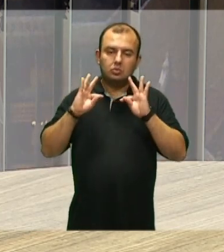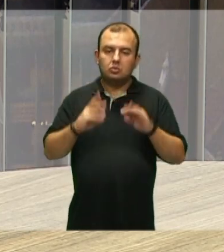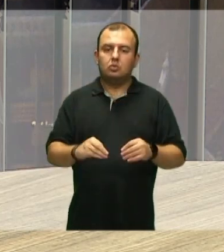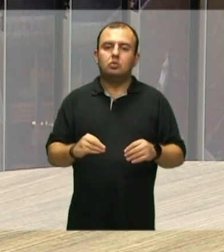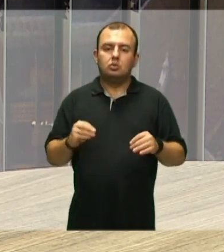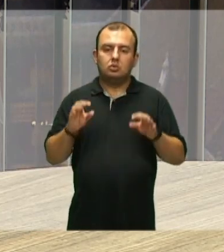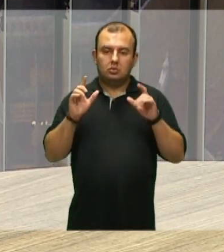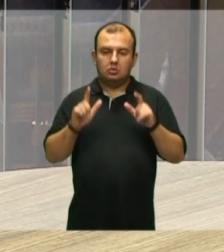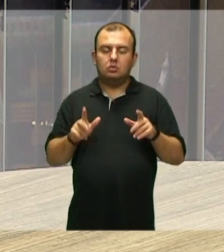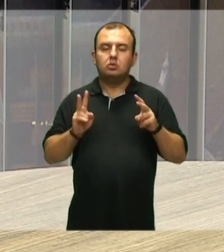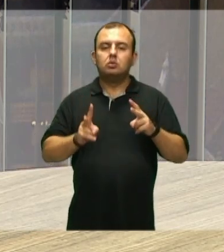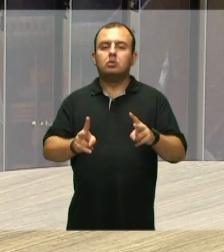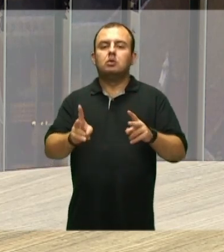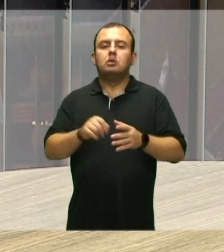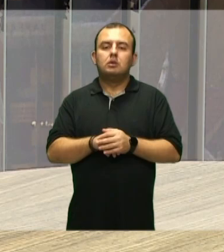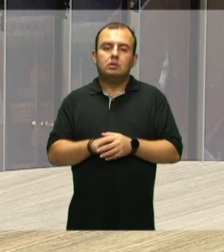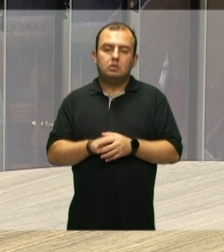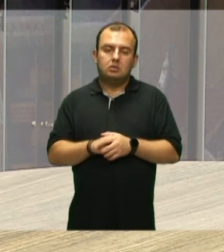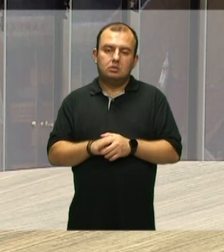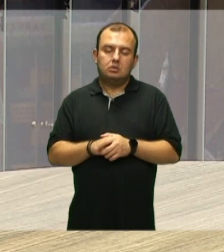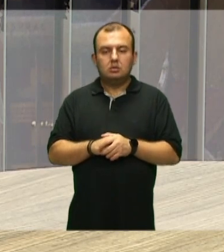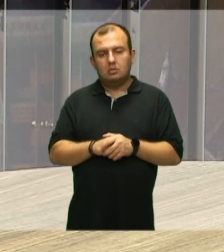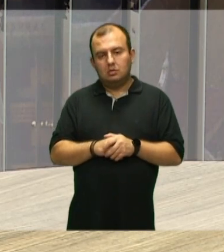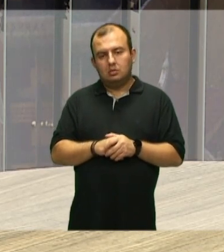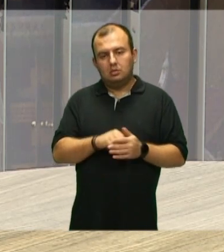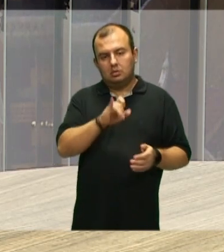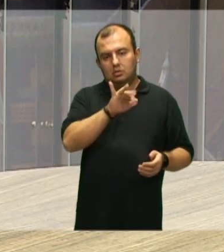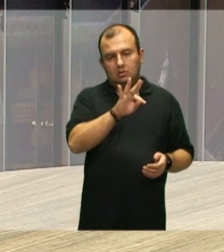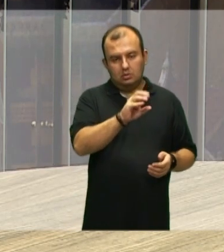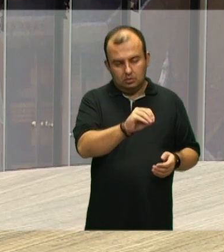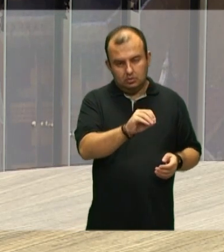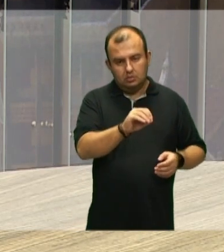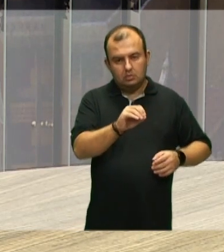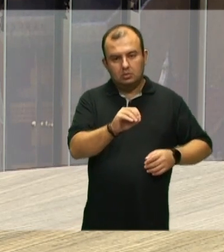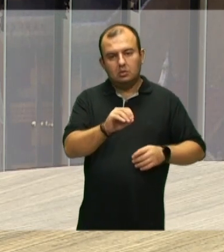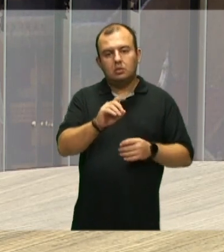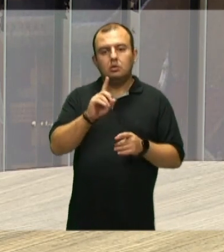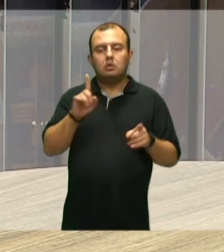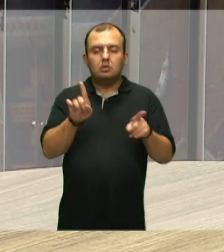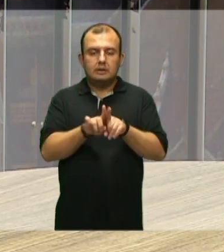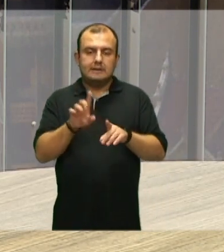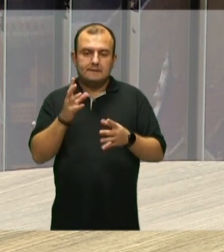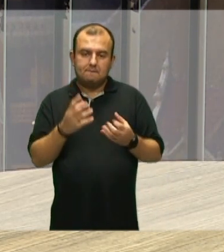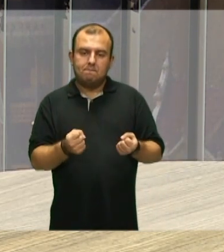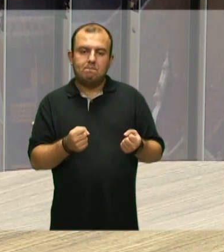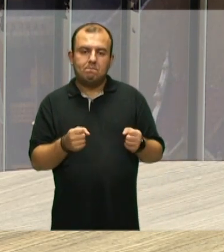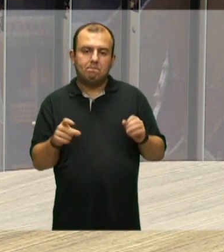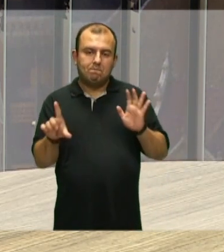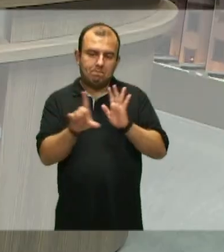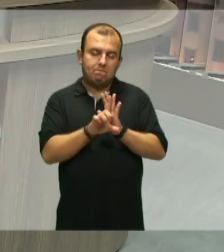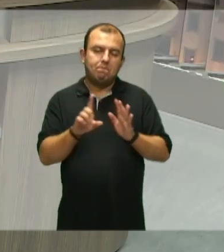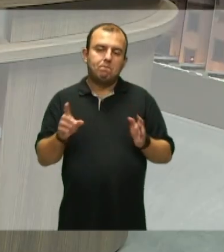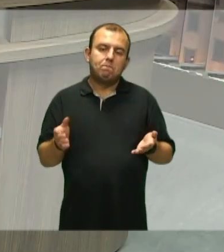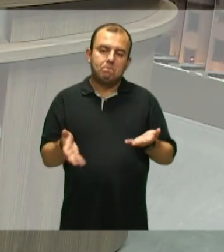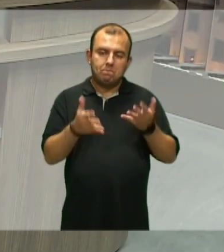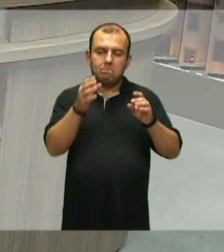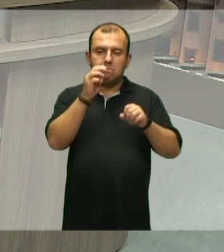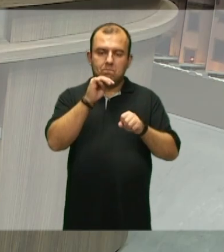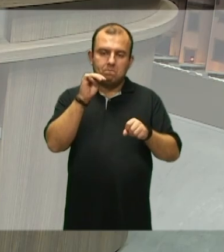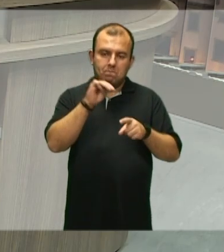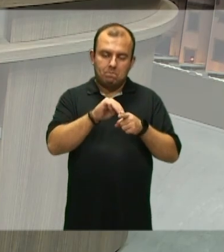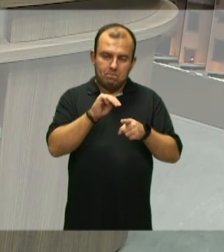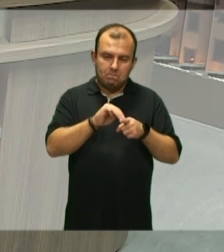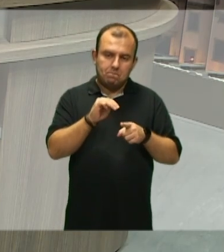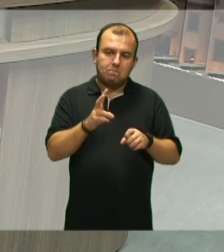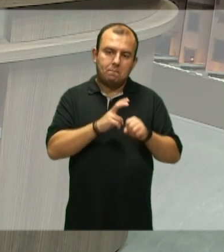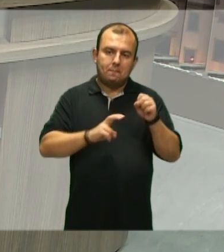que é manter um espaço. E aí, o circuito da Princesa, esse circuito foi aprovado pela Lei Municipal de Incentivo à Cultura, então a gente passa por